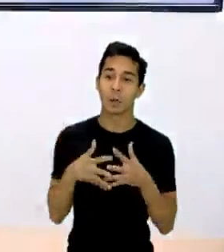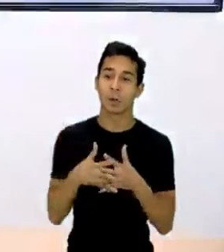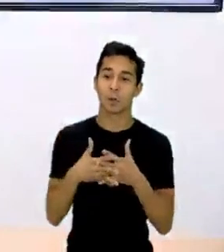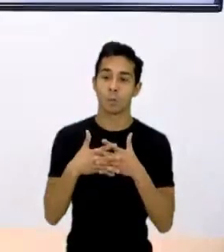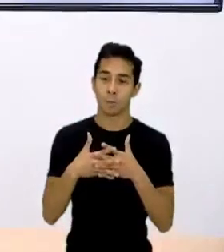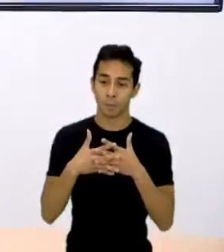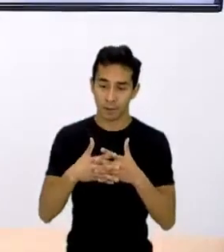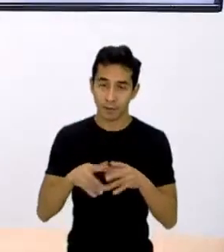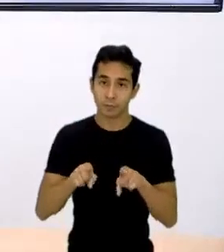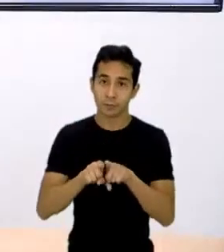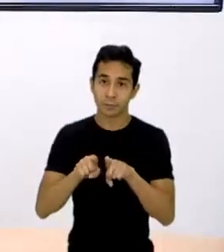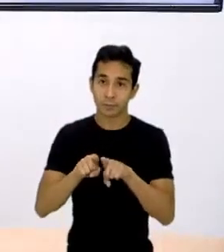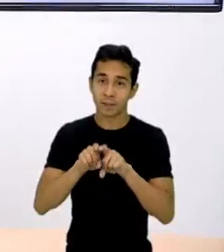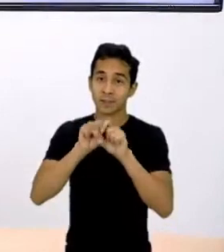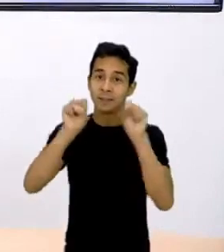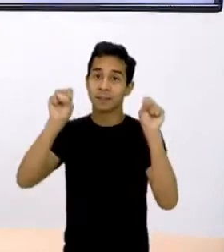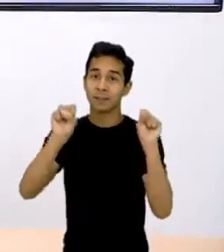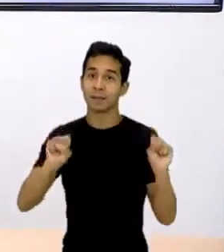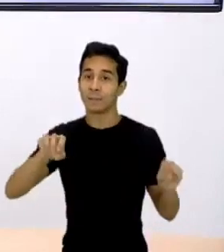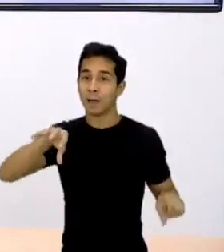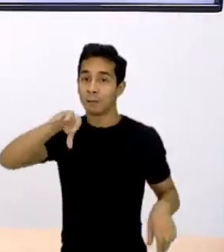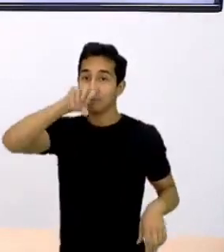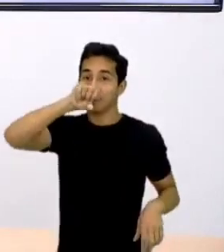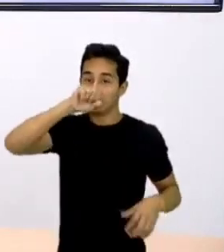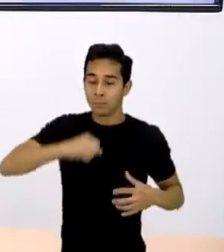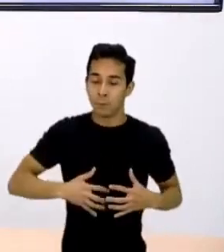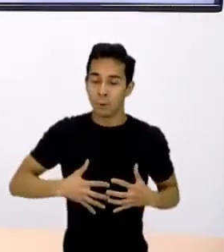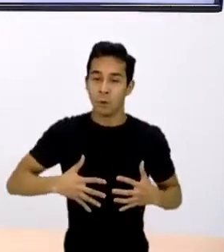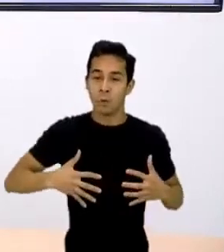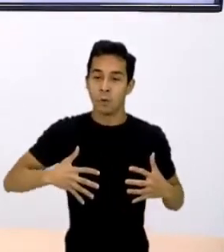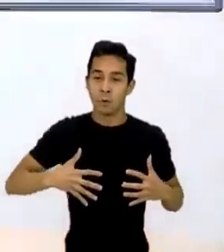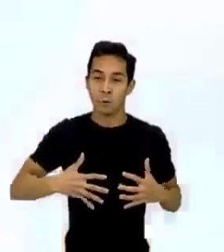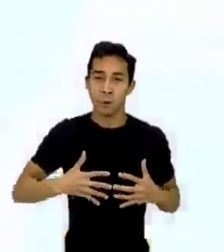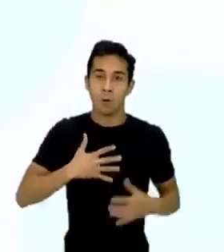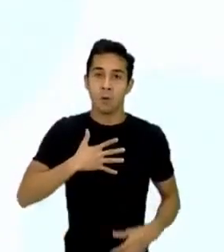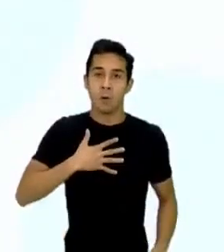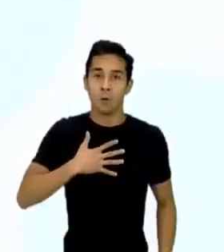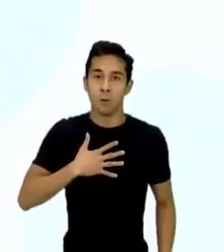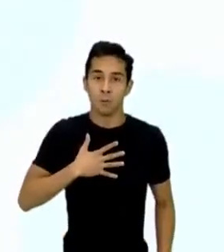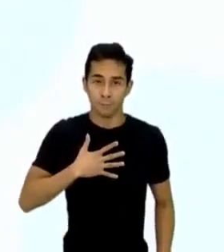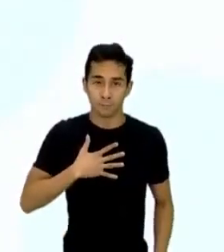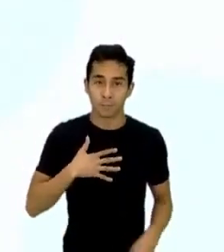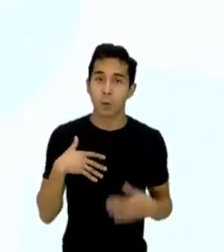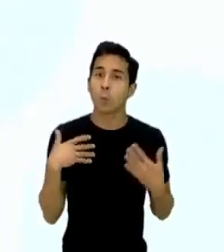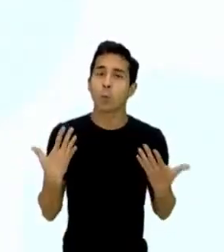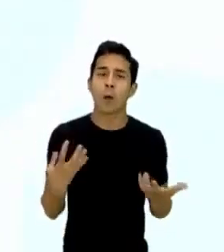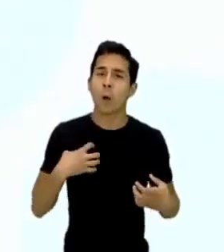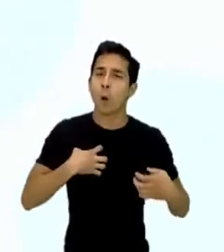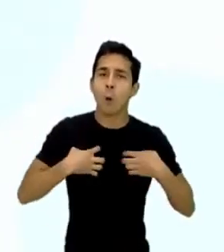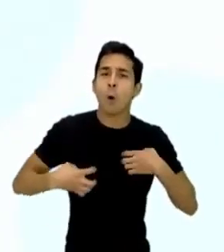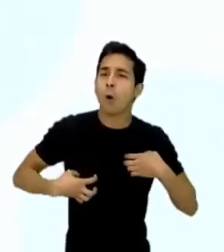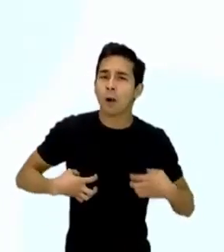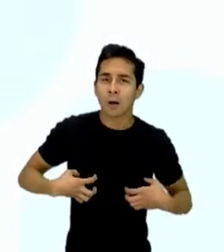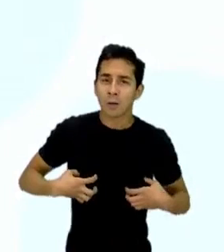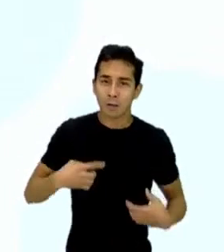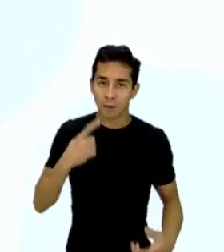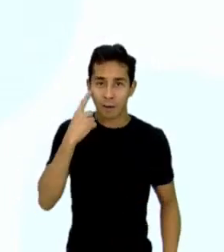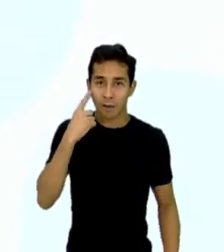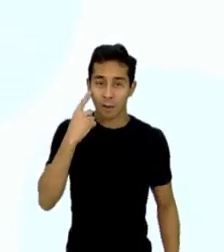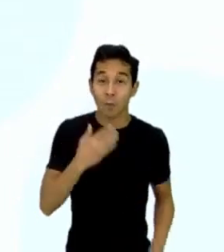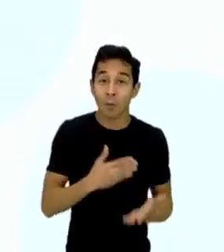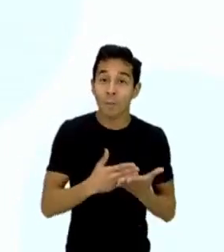sistema respiratório, tá? Dentro desse sistema nós temos quais órgãos? Então, olha lá.